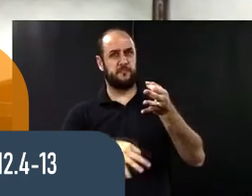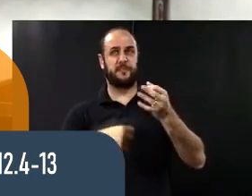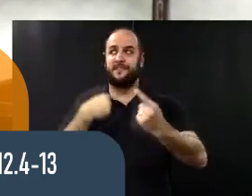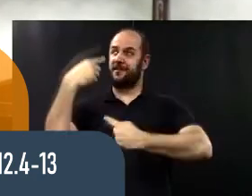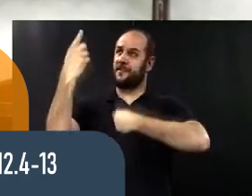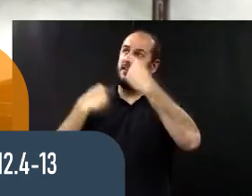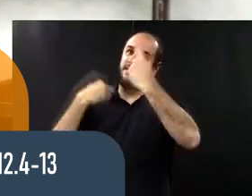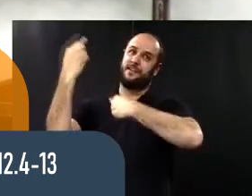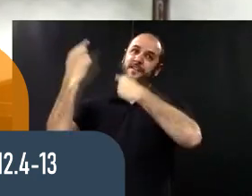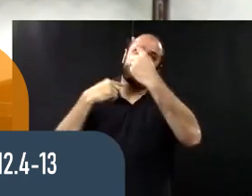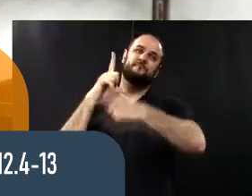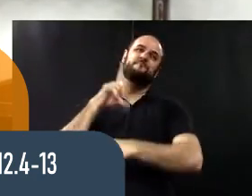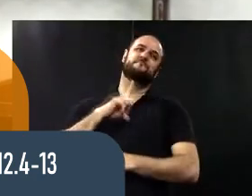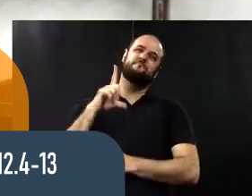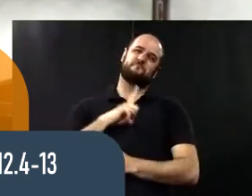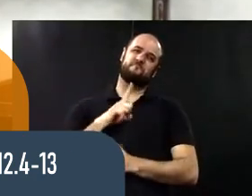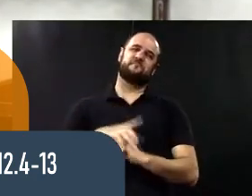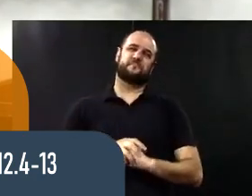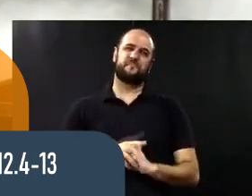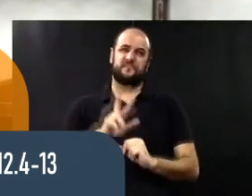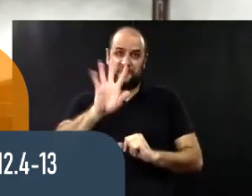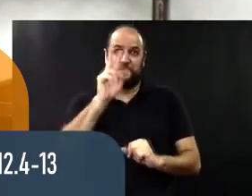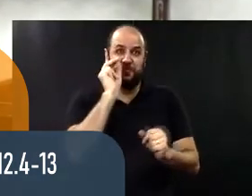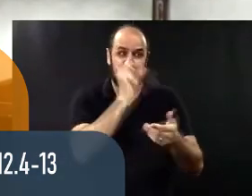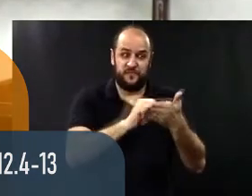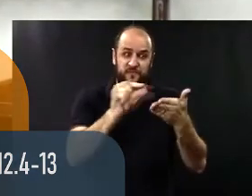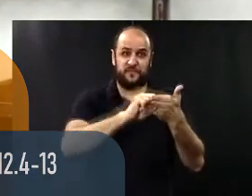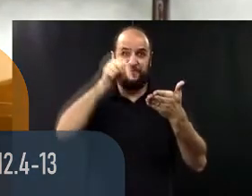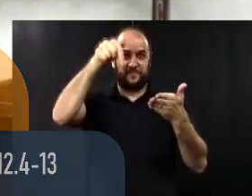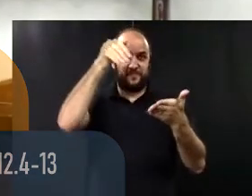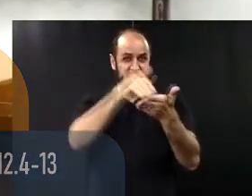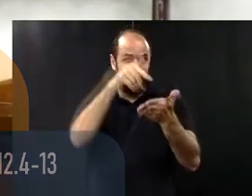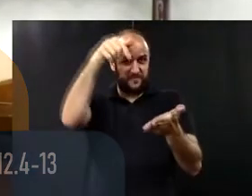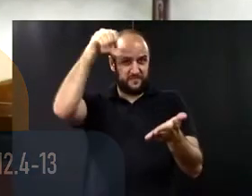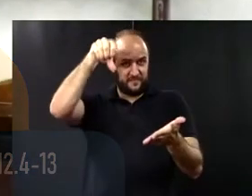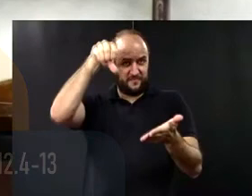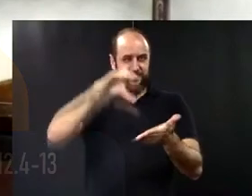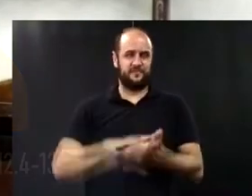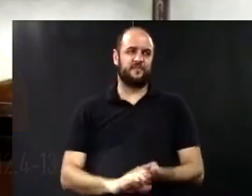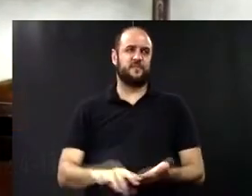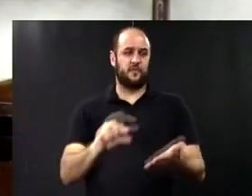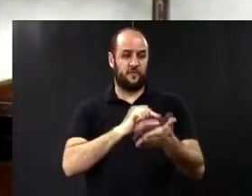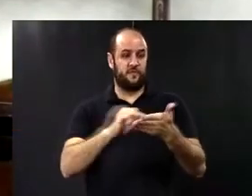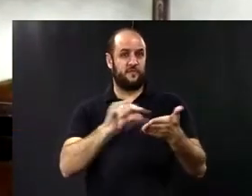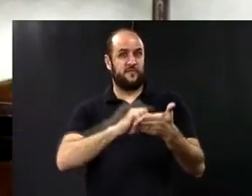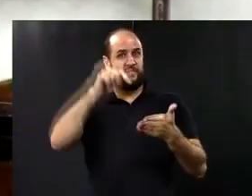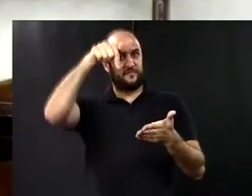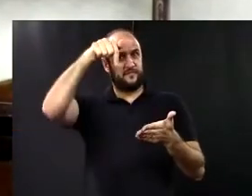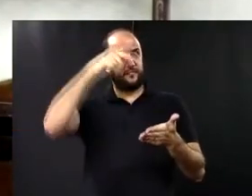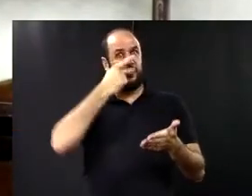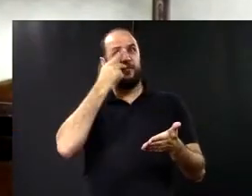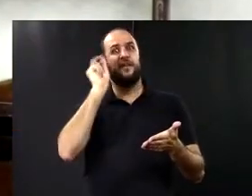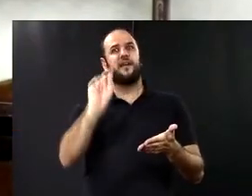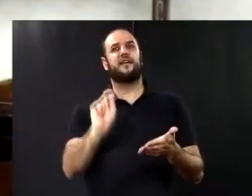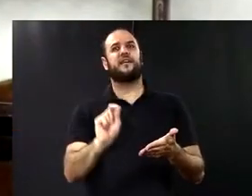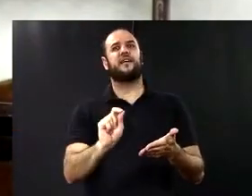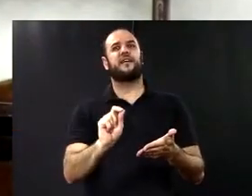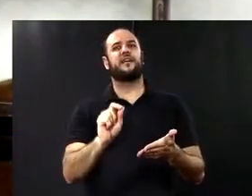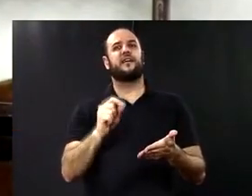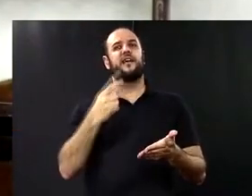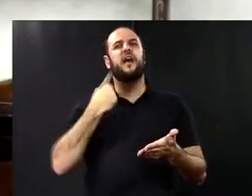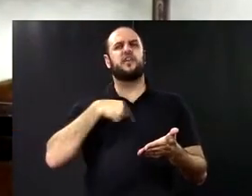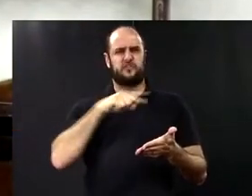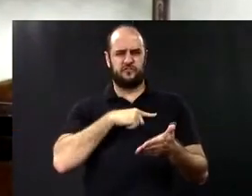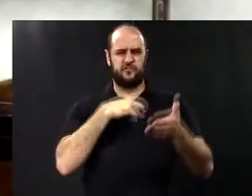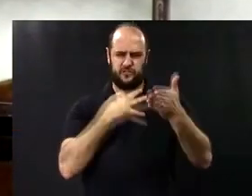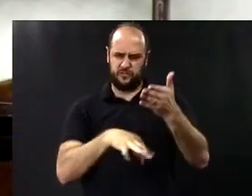Pai. Olha os versículos de 7 a 9, o versículo 7 começa dizendo: é para a disciplina que